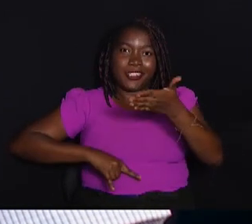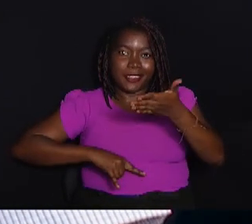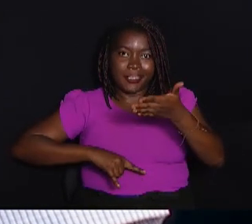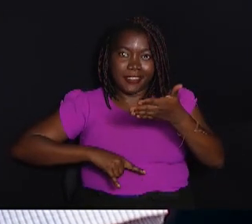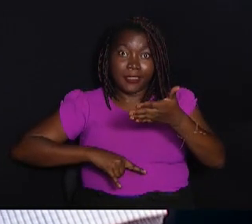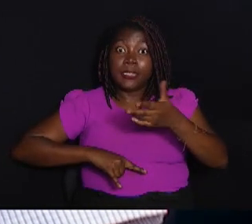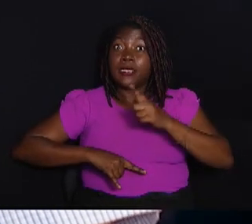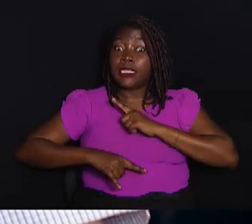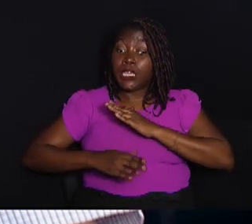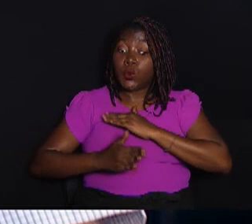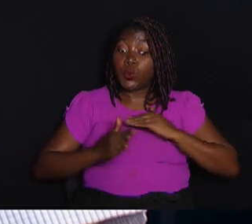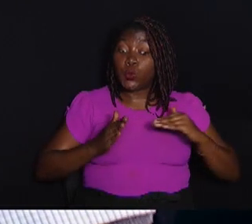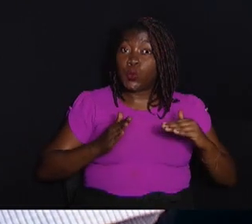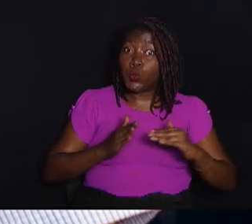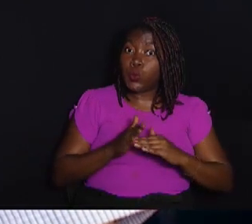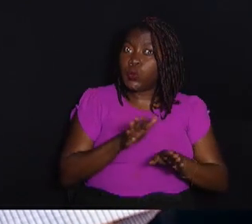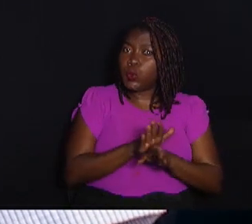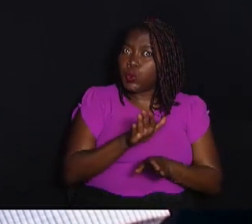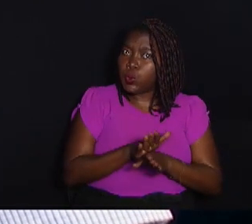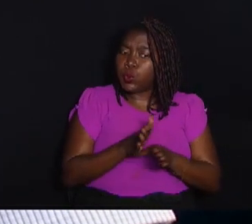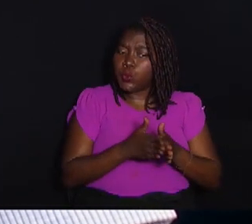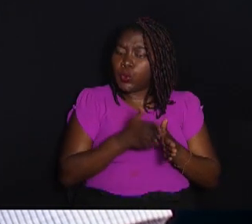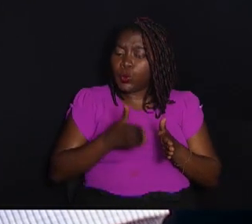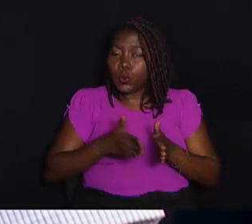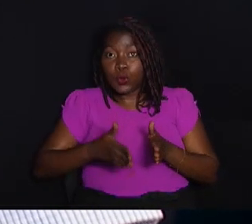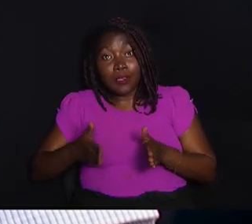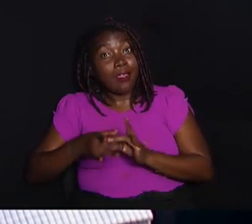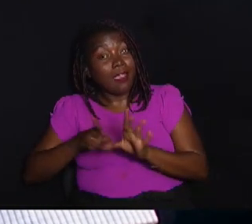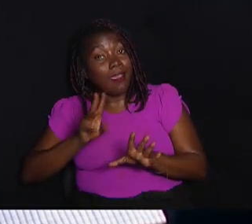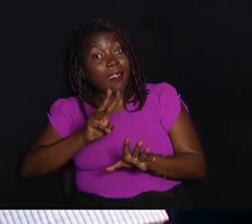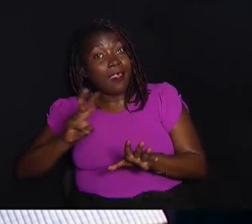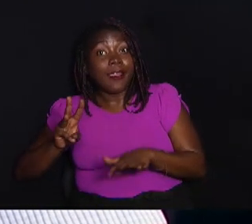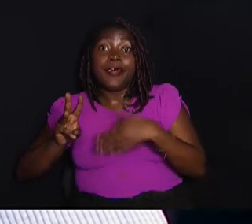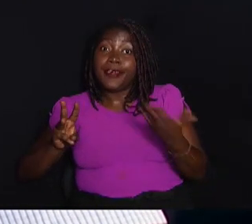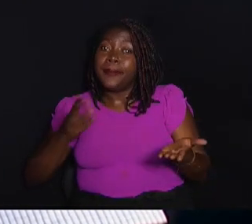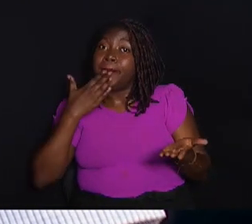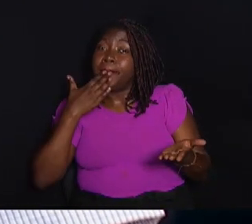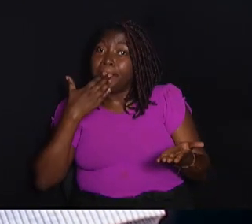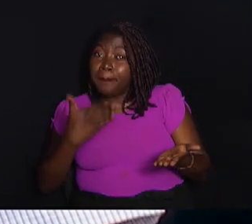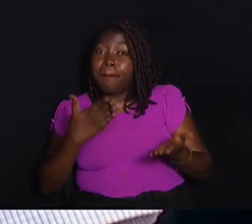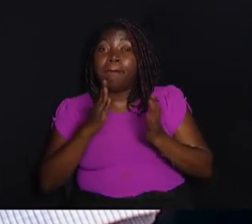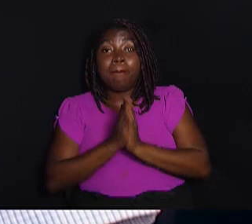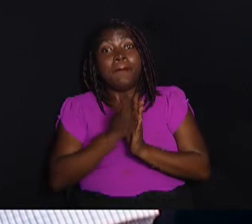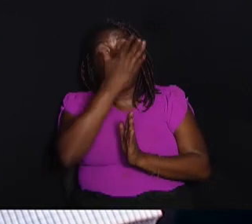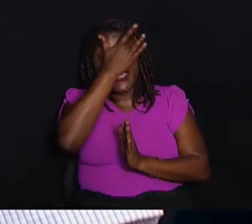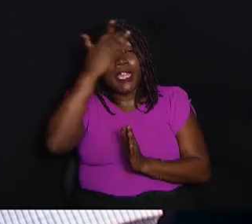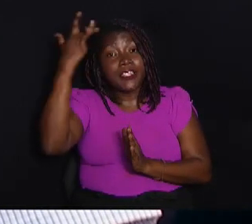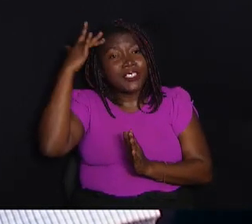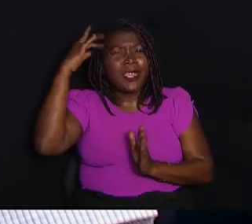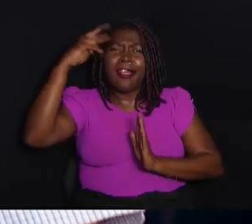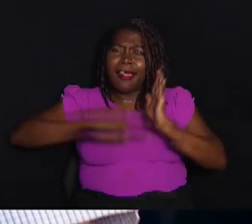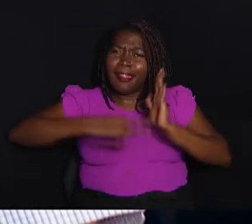tem todo um tutorial que é feito que tá disponível no site então a gente pede às pessoas Leiam